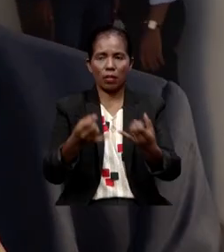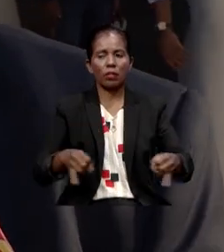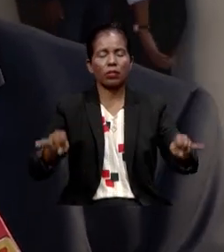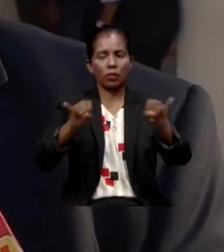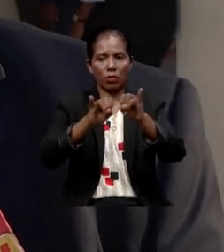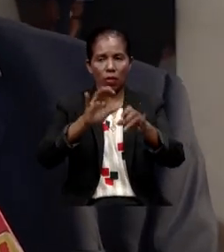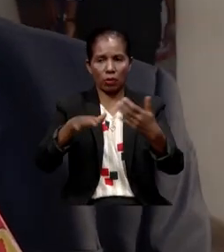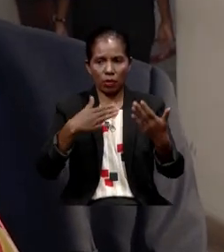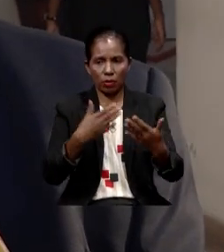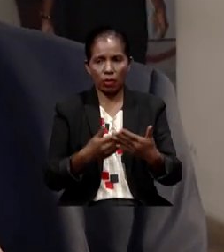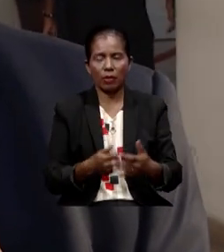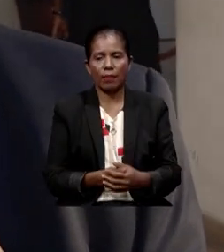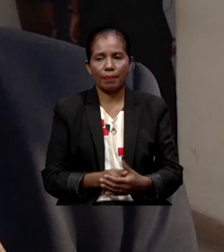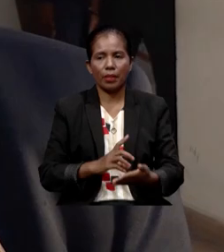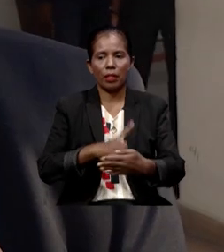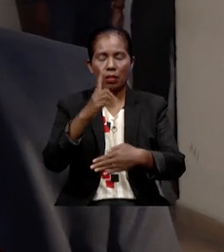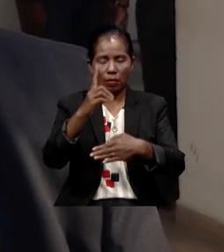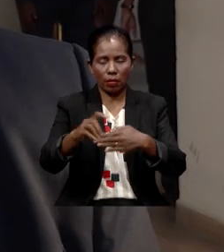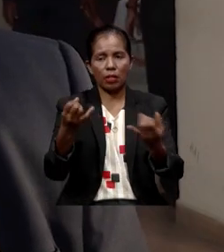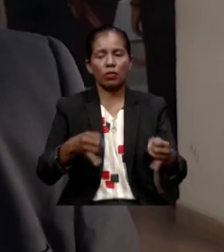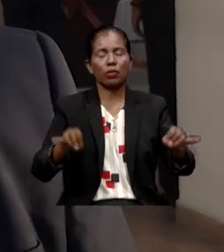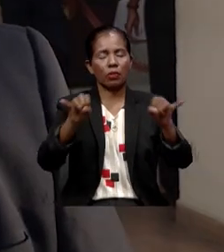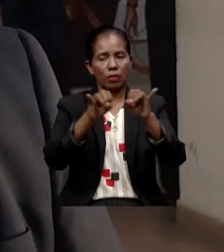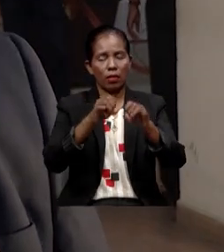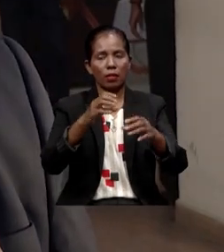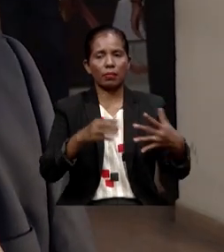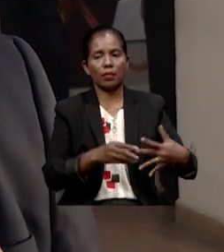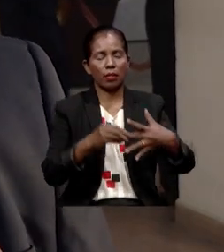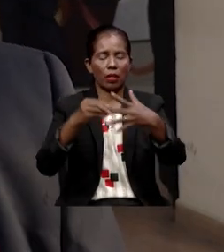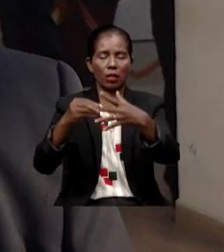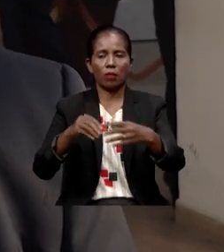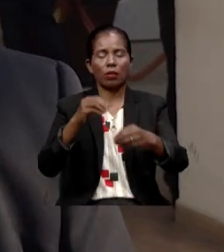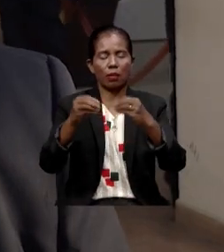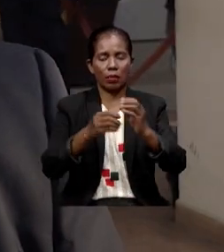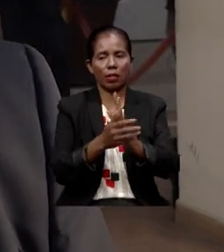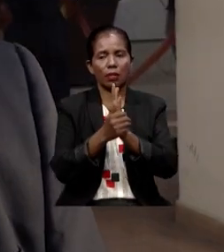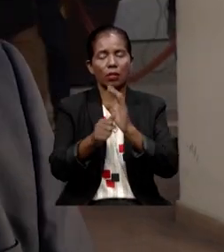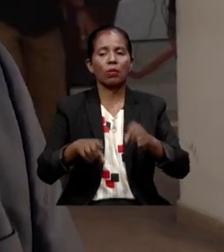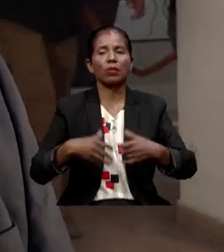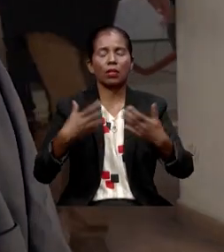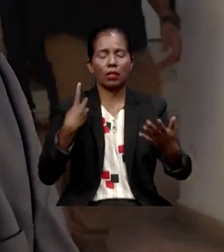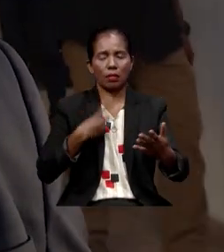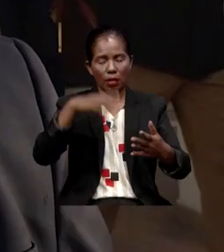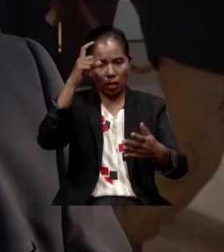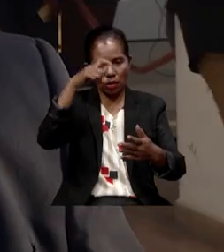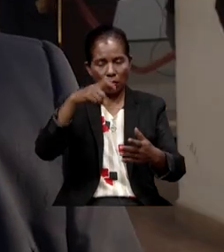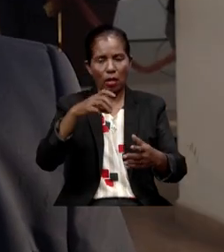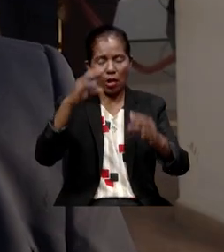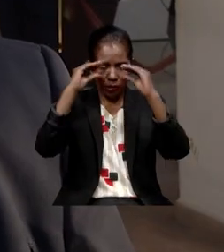será desenvolvimento institucional linha, lhe com a e a capacitação. O insama que dará a capacitação para